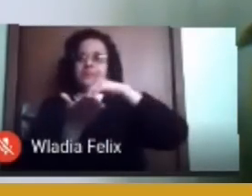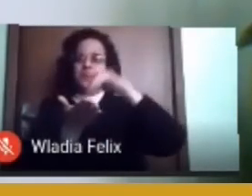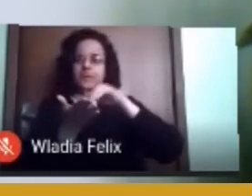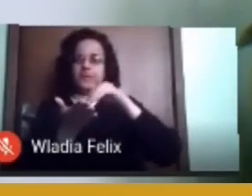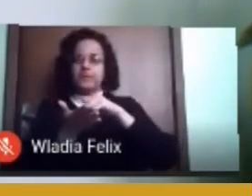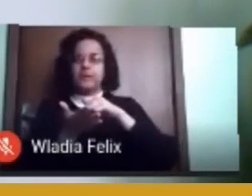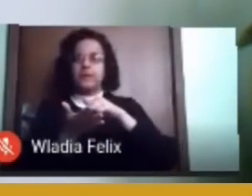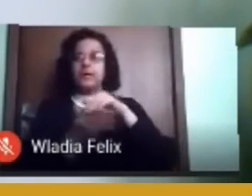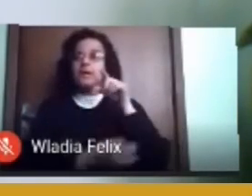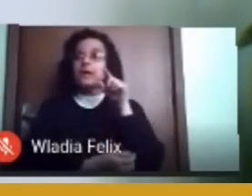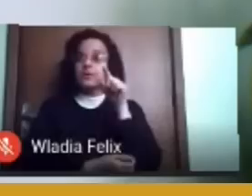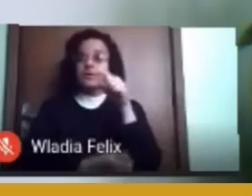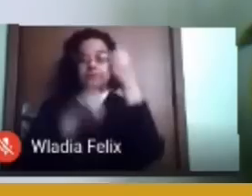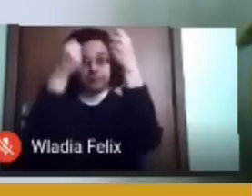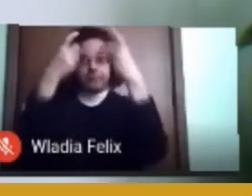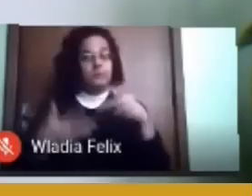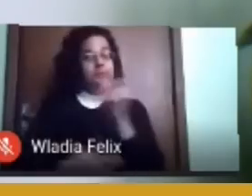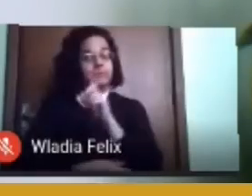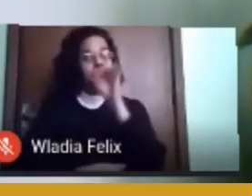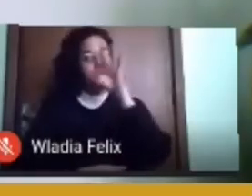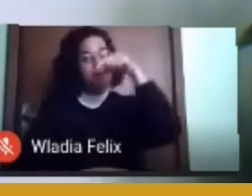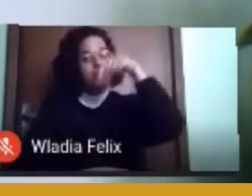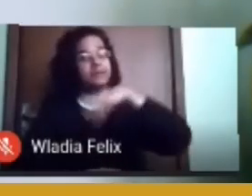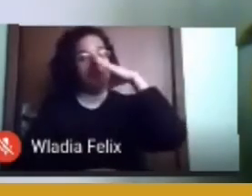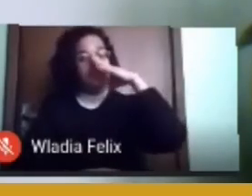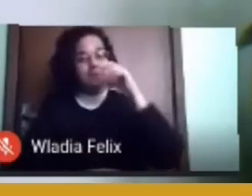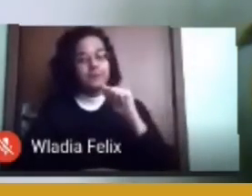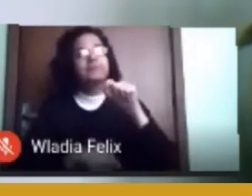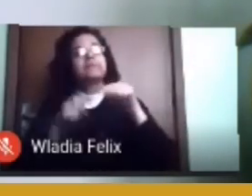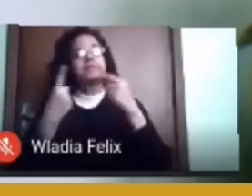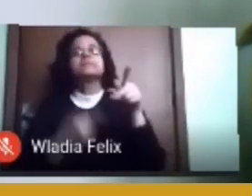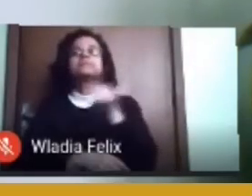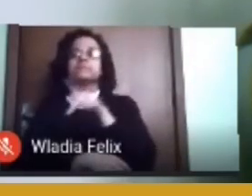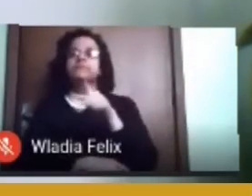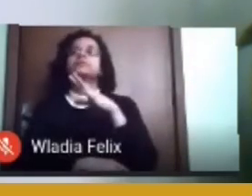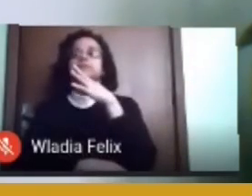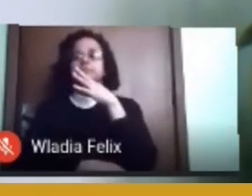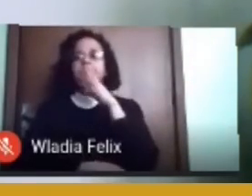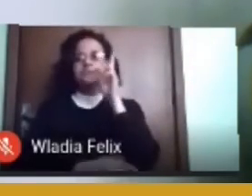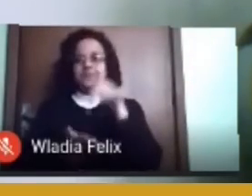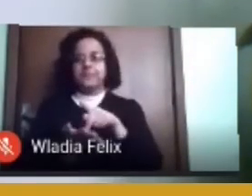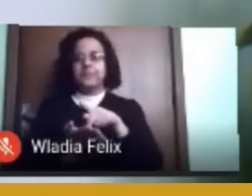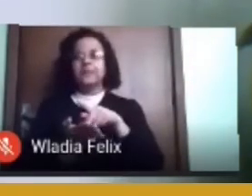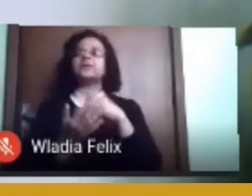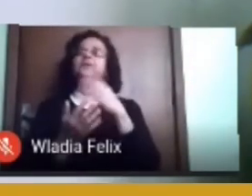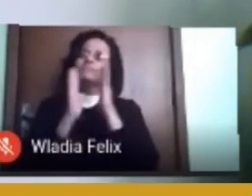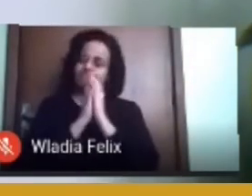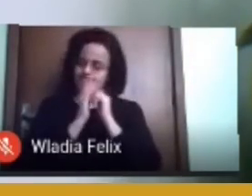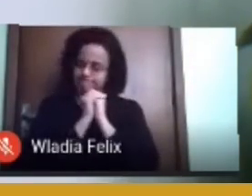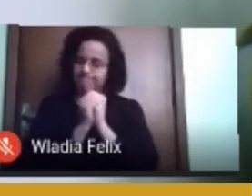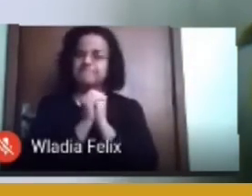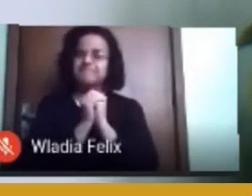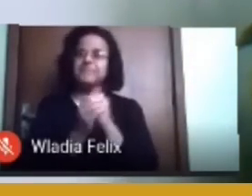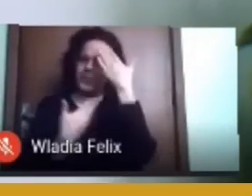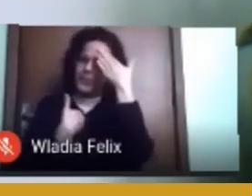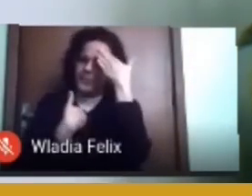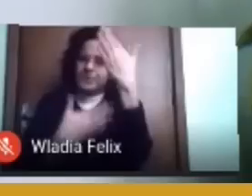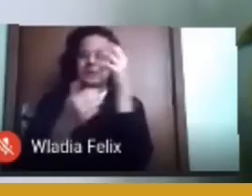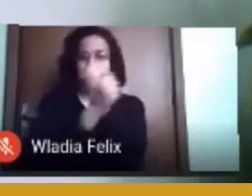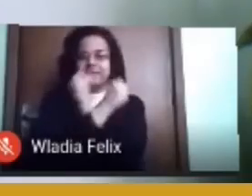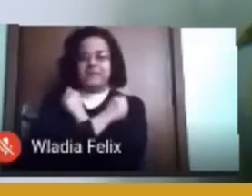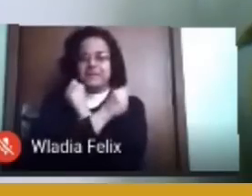possa divulgar, não só para a rede municipal de ensino de Araucária, mas para toda a rede do Brasil aí, que a gente tem alguns contatos, que nós